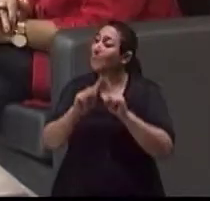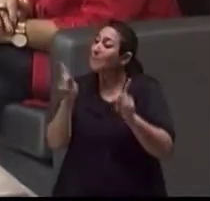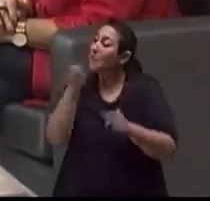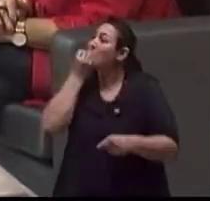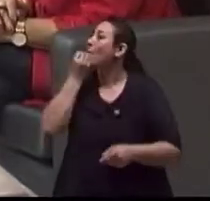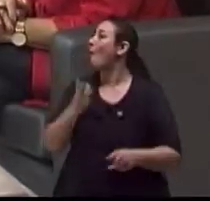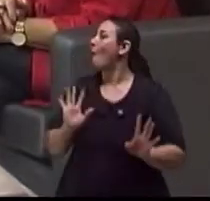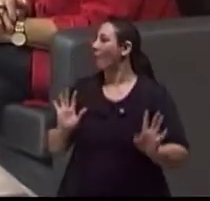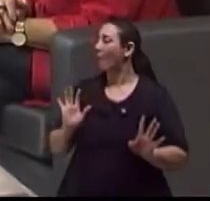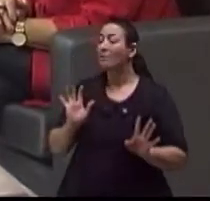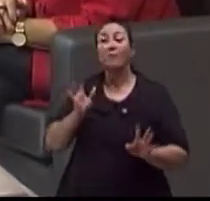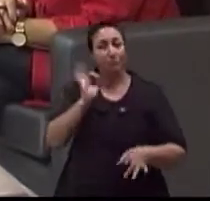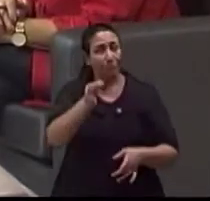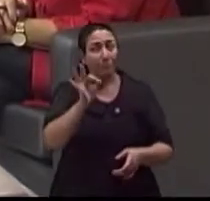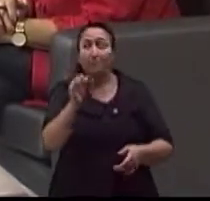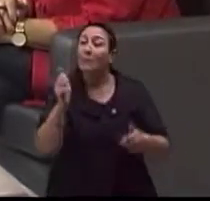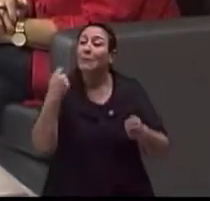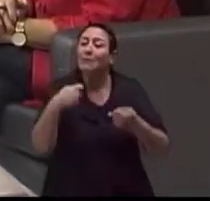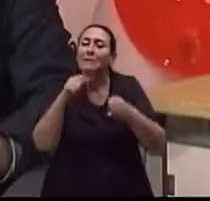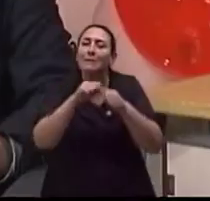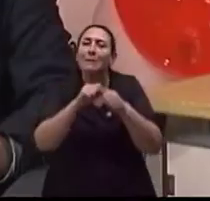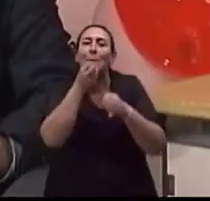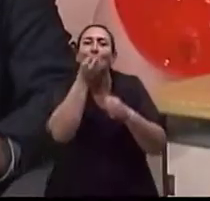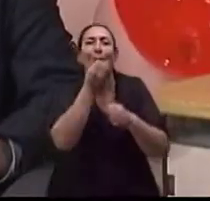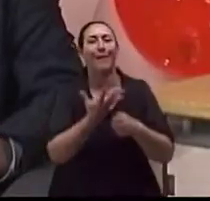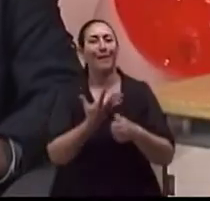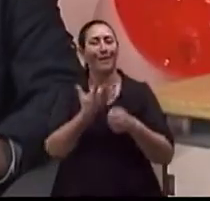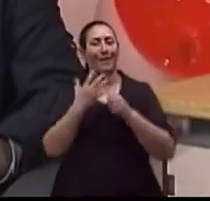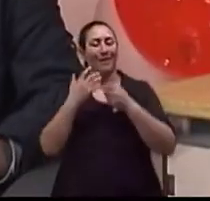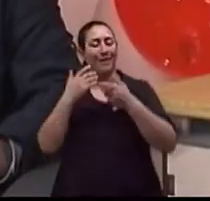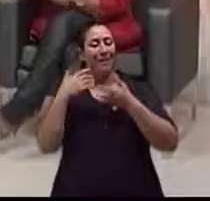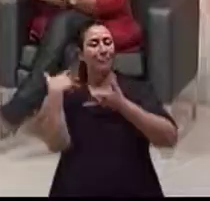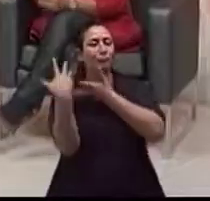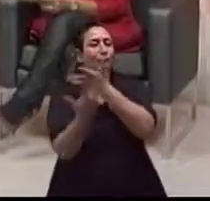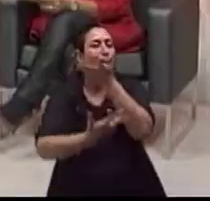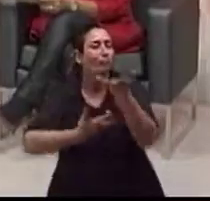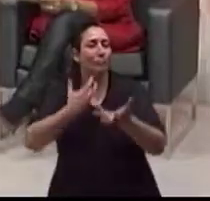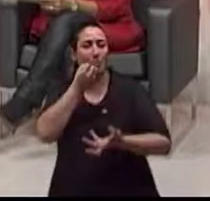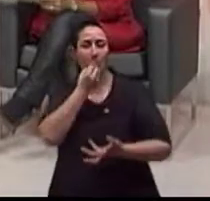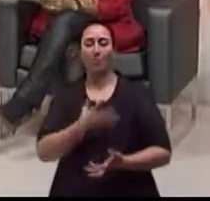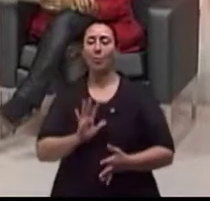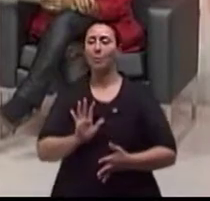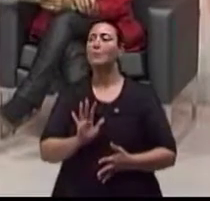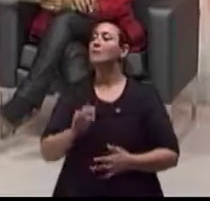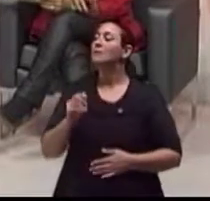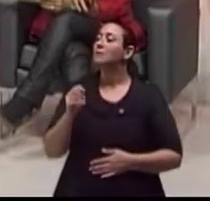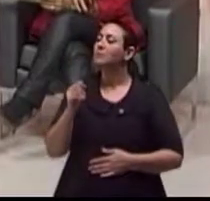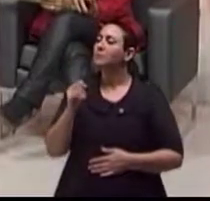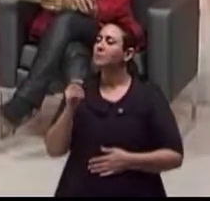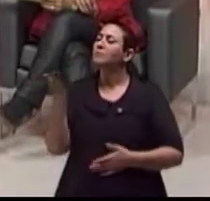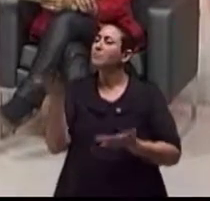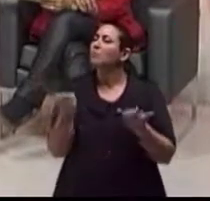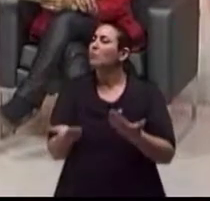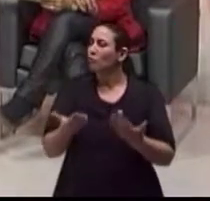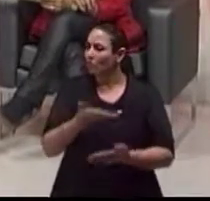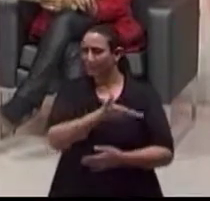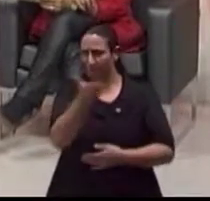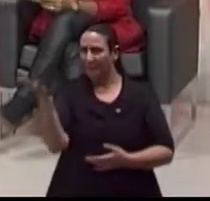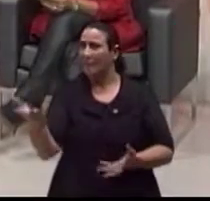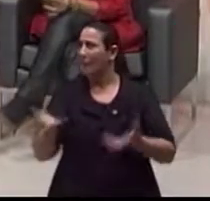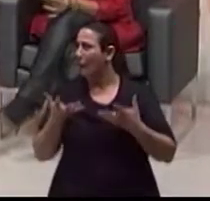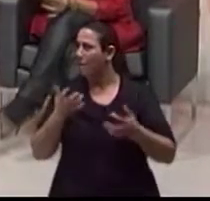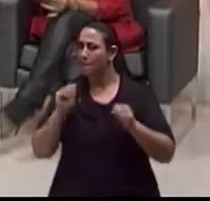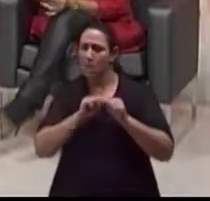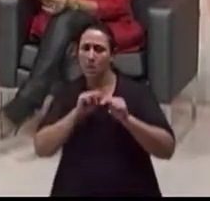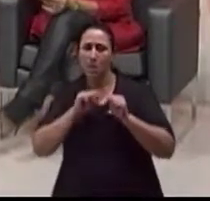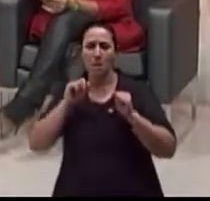fazer bem feito é muito melhor do que muitas vezes mal feito é hoje em dia os jovens têm a sociedade de fazer muitas